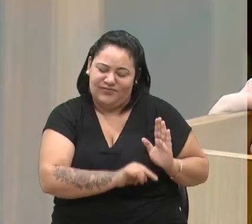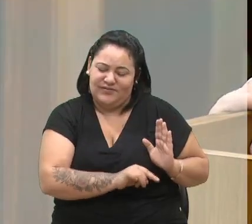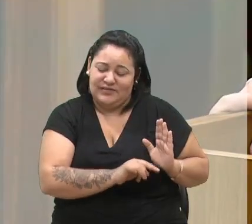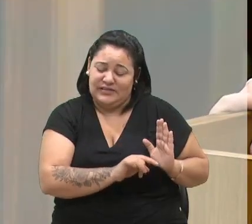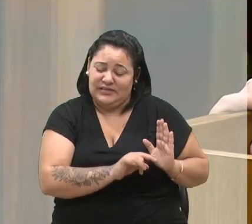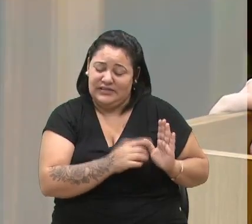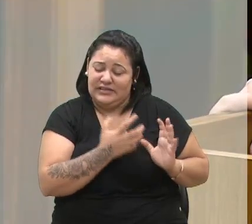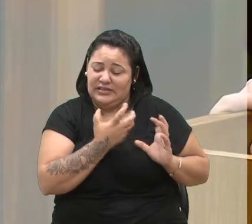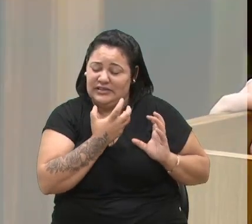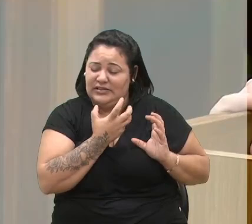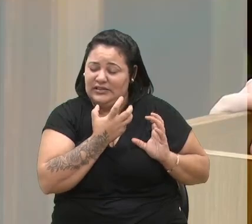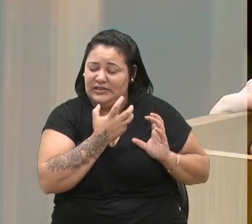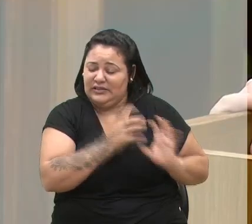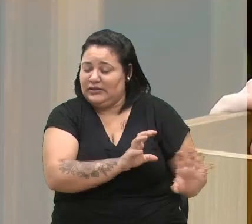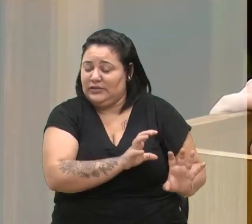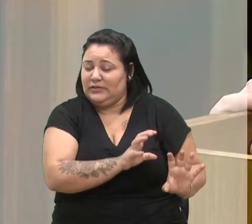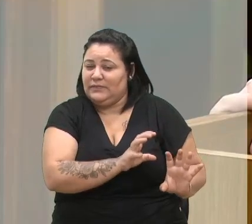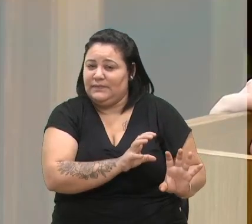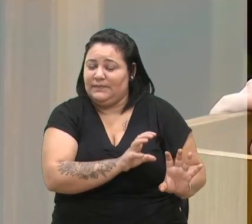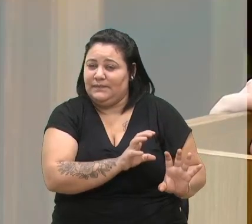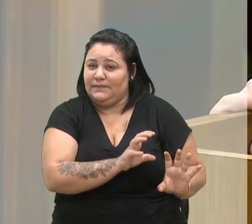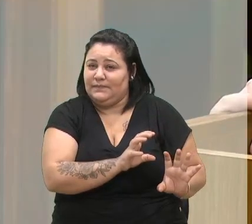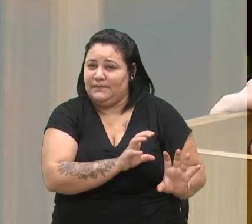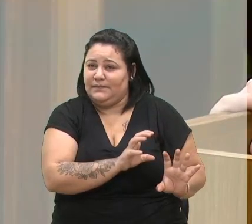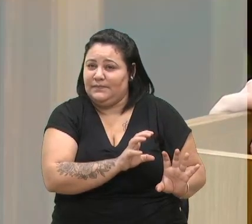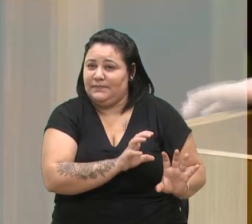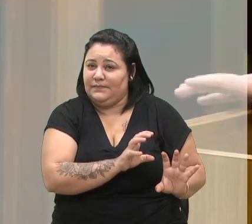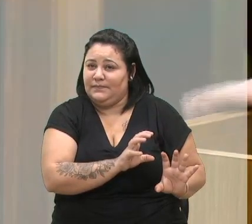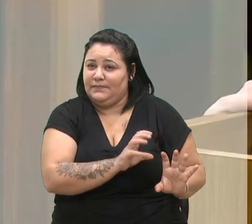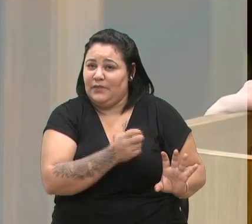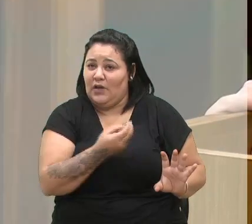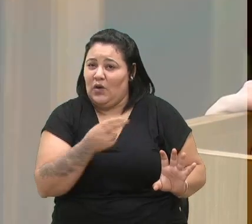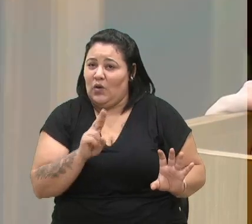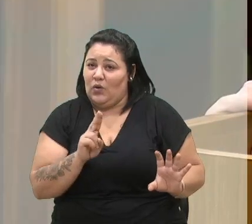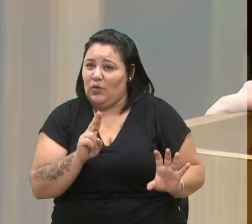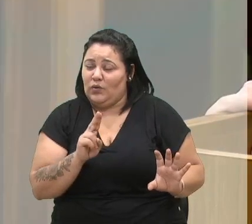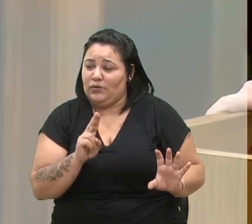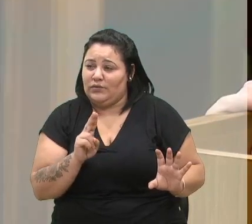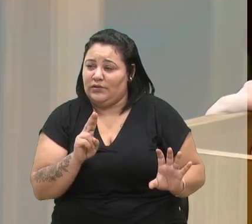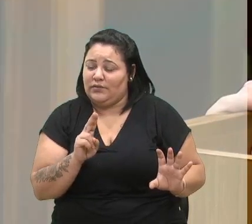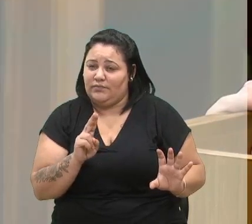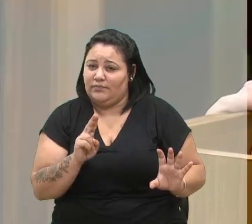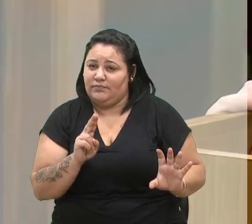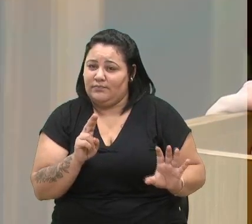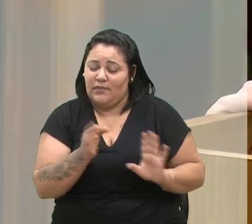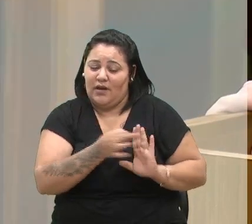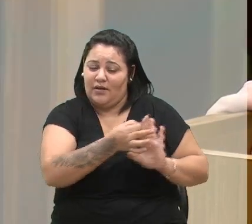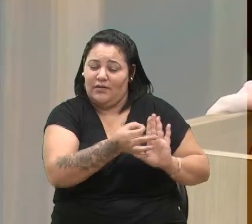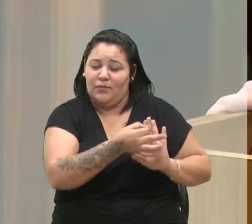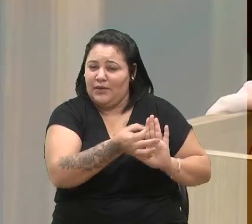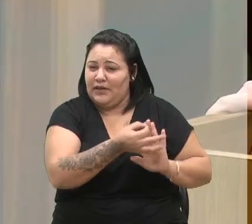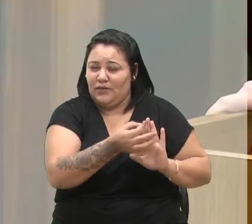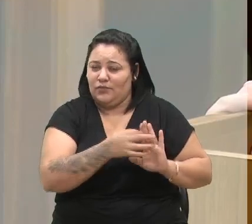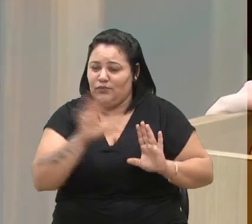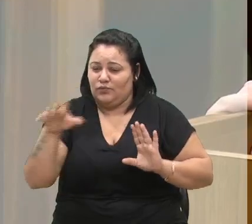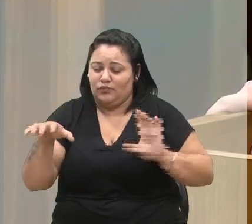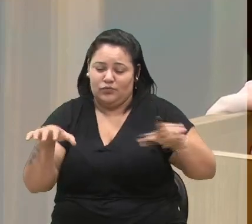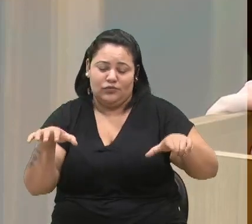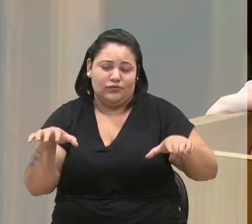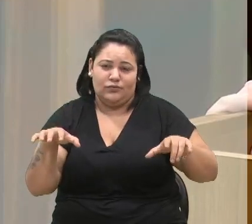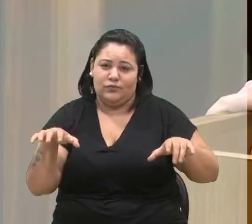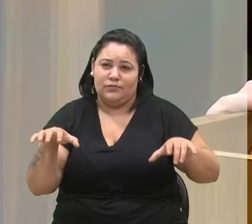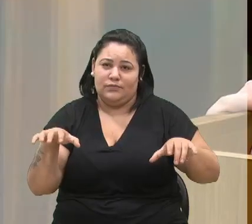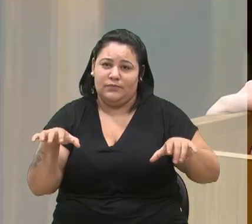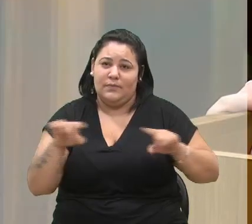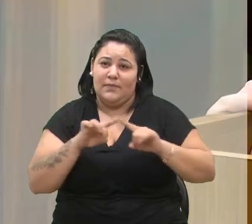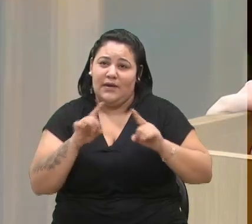raiva ou na temática dos polos, mas que infelizmente nesse caso aqui novamente se atraíram.